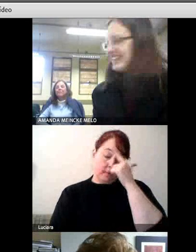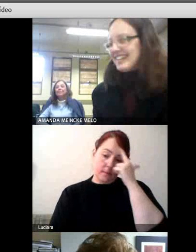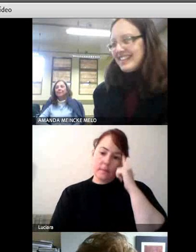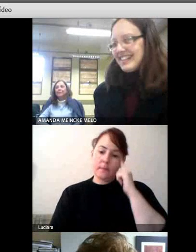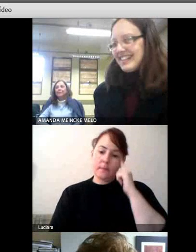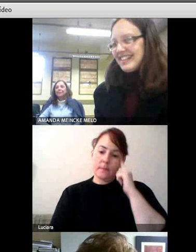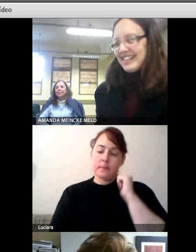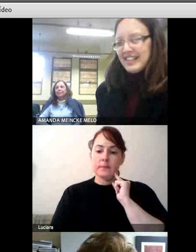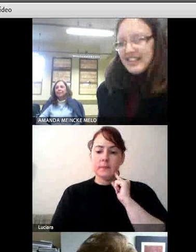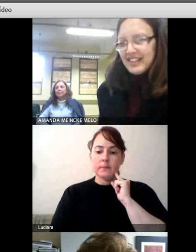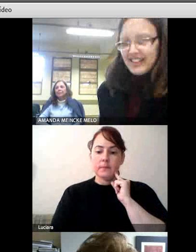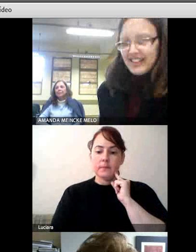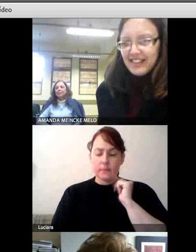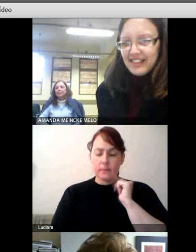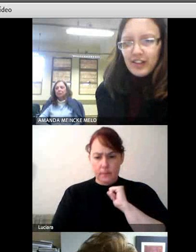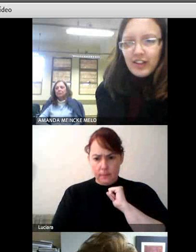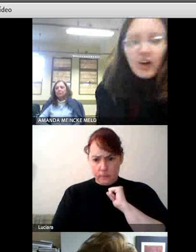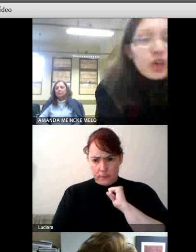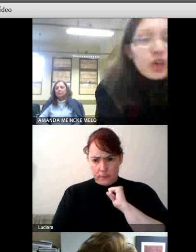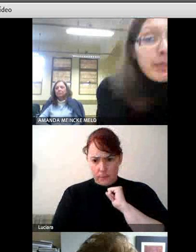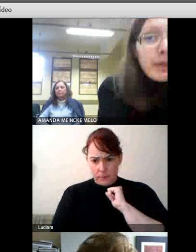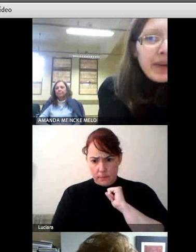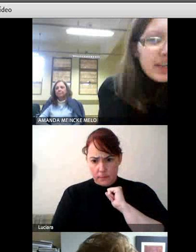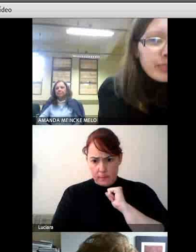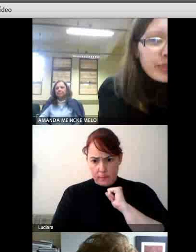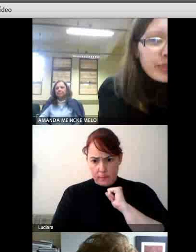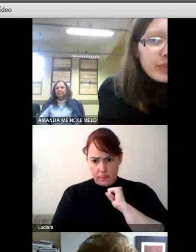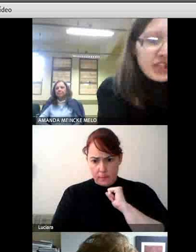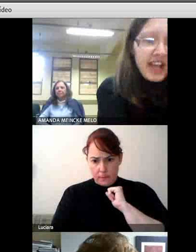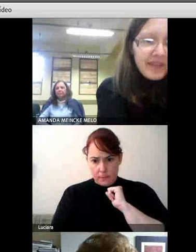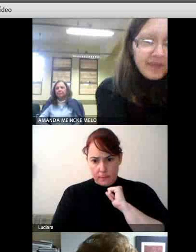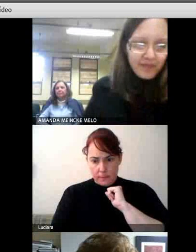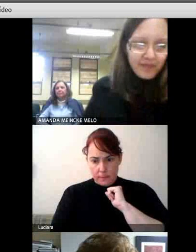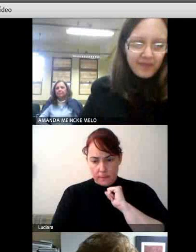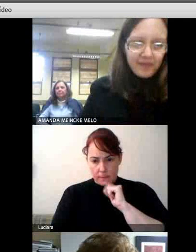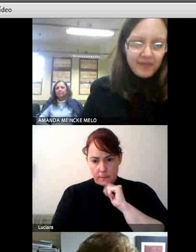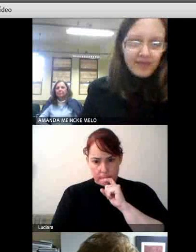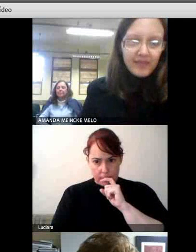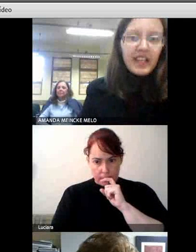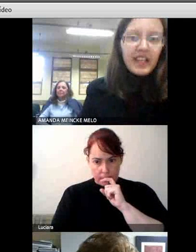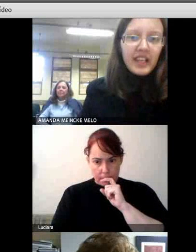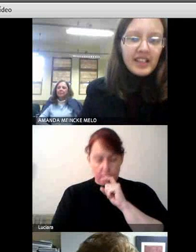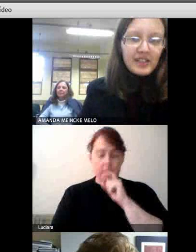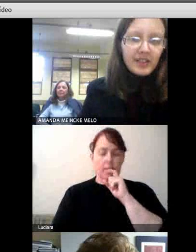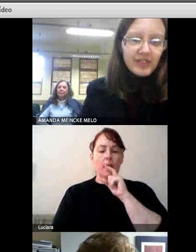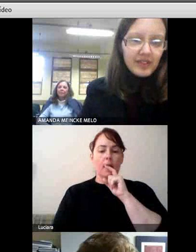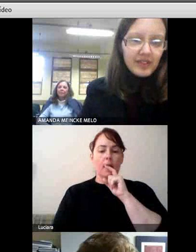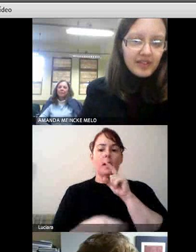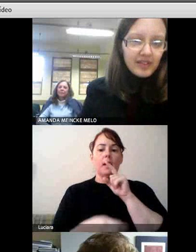Ou seja, parece uma ilusão achar que fórum... Unipampa, Campus Bagé. ...em ampla participação.